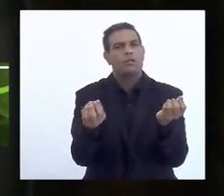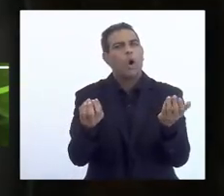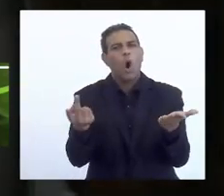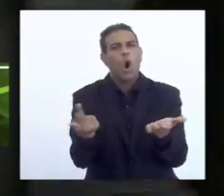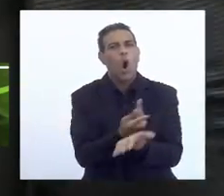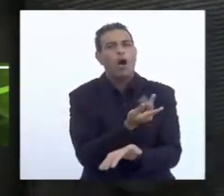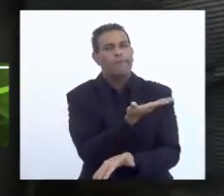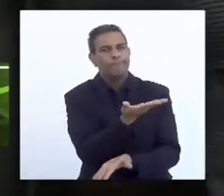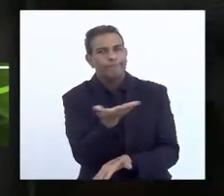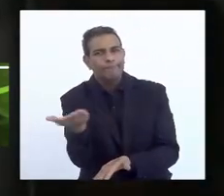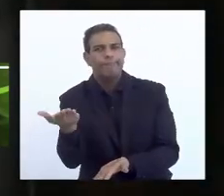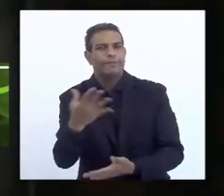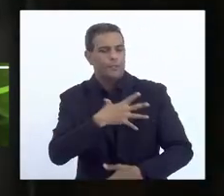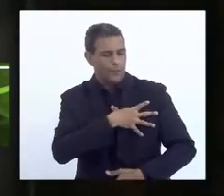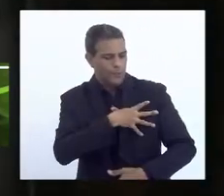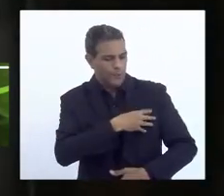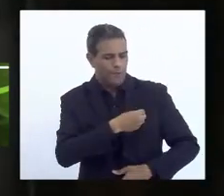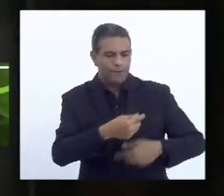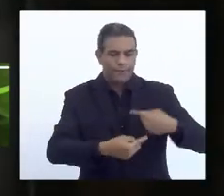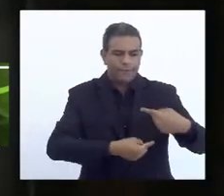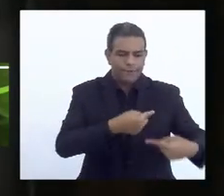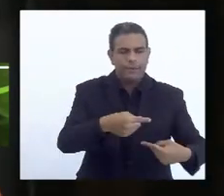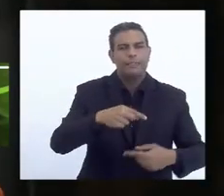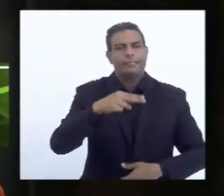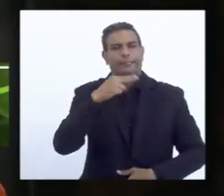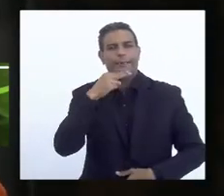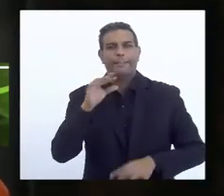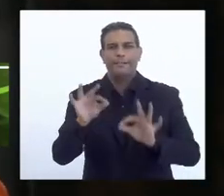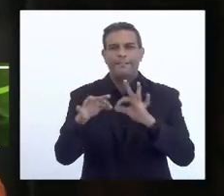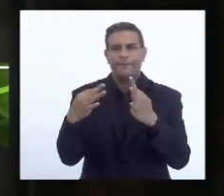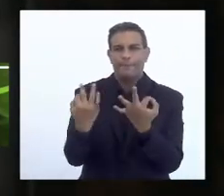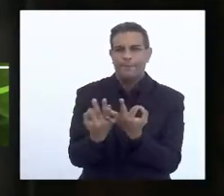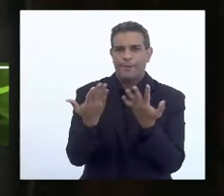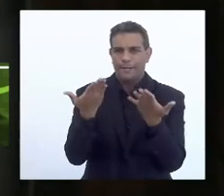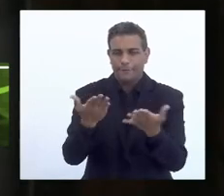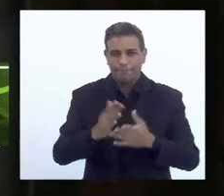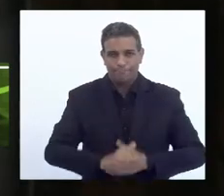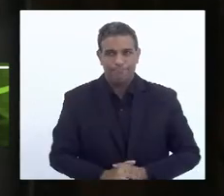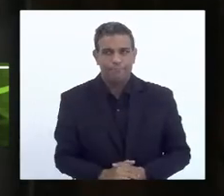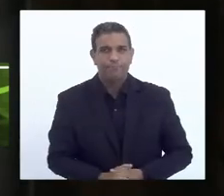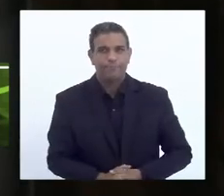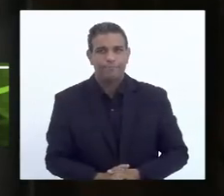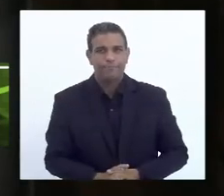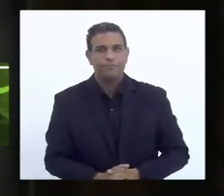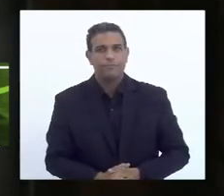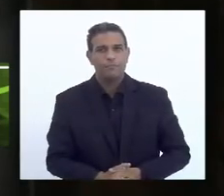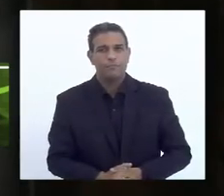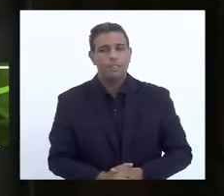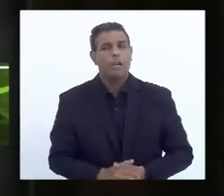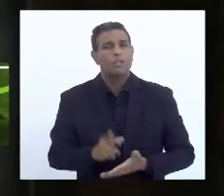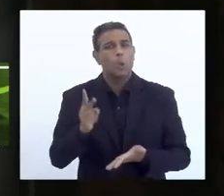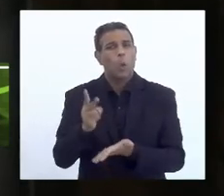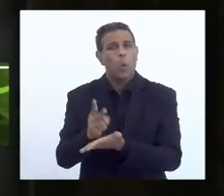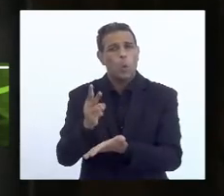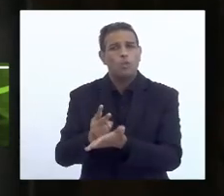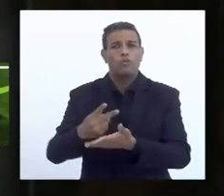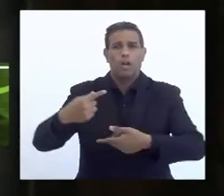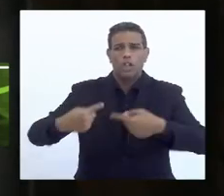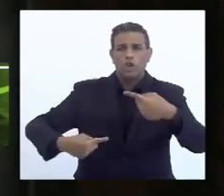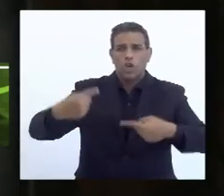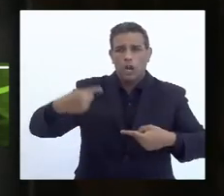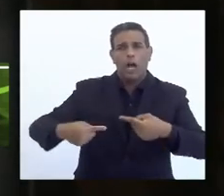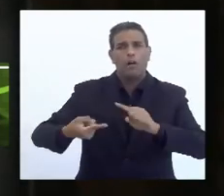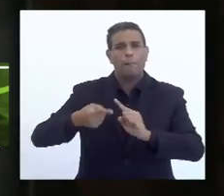consequência são os nossos filhos, os nossos netos e os nossos sobrinhos. E dar continuidade ao diálogo, né,